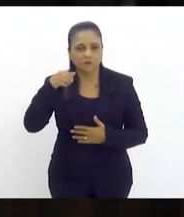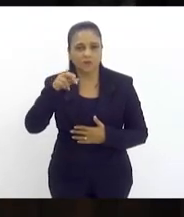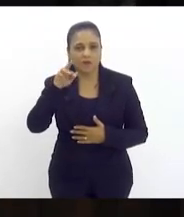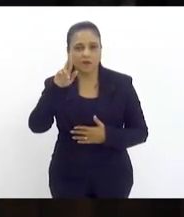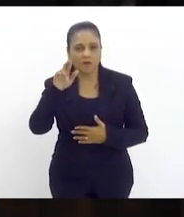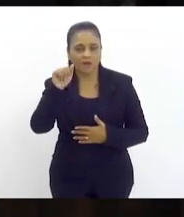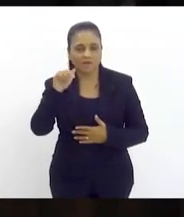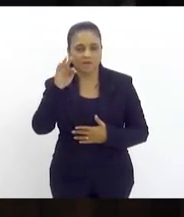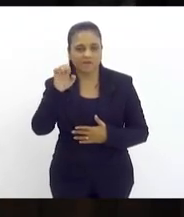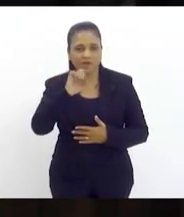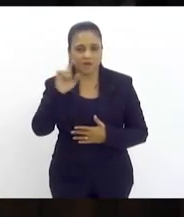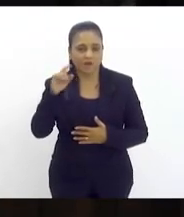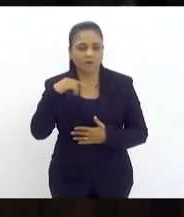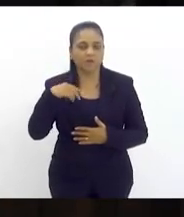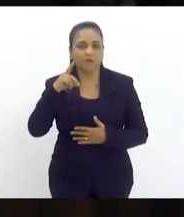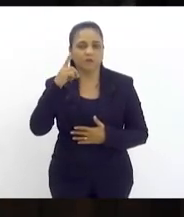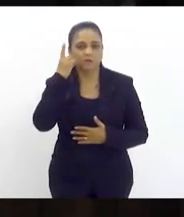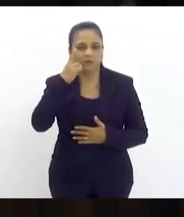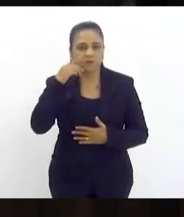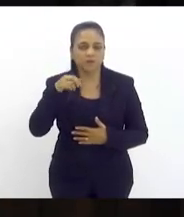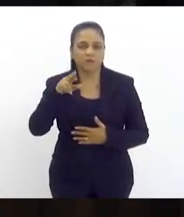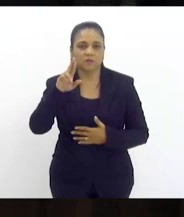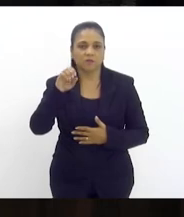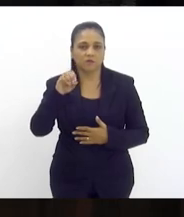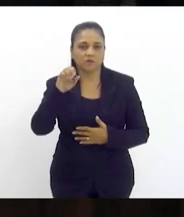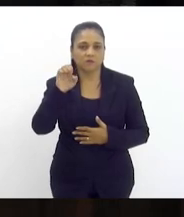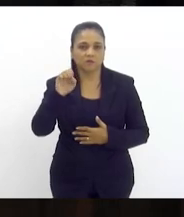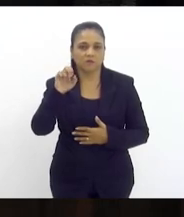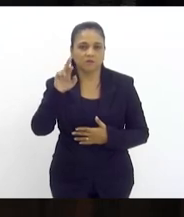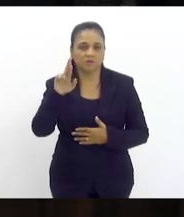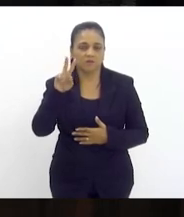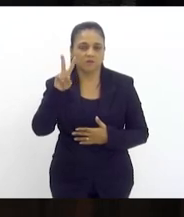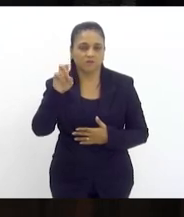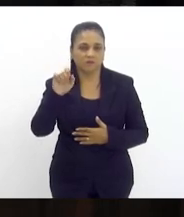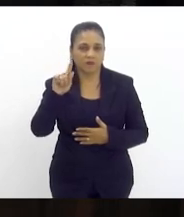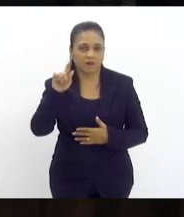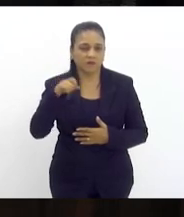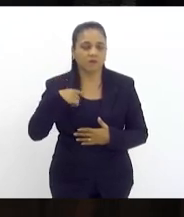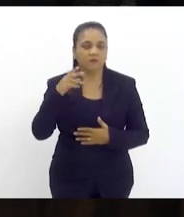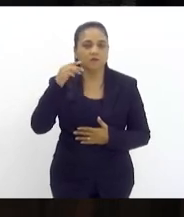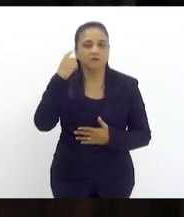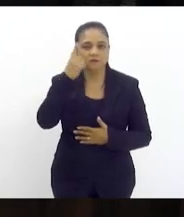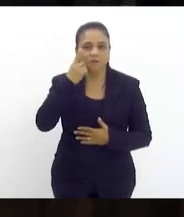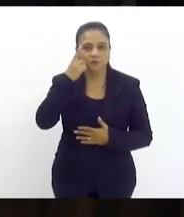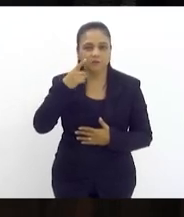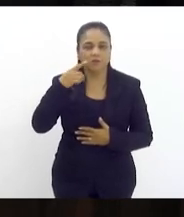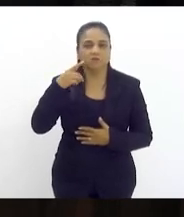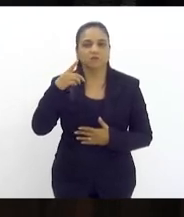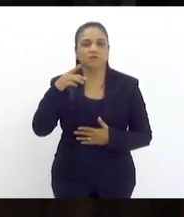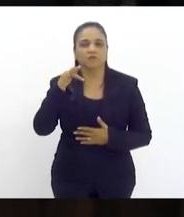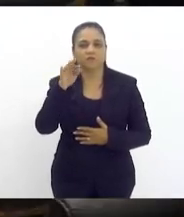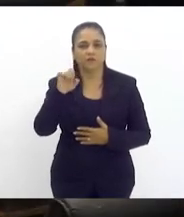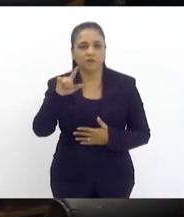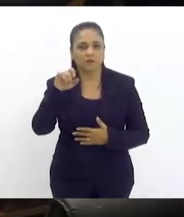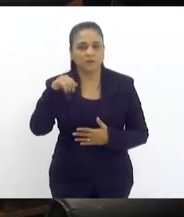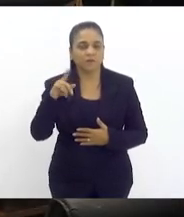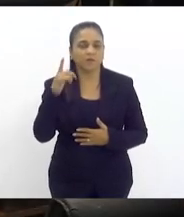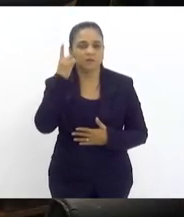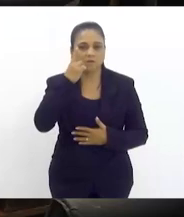deputado Rosenberg Reis, deputado Tiago Galhaço, deputado Tiago Rangel e deputado Vinícius